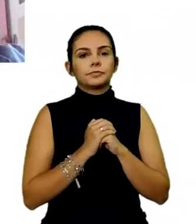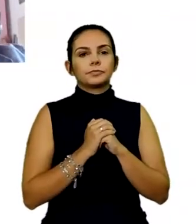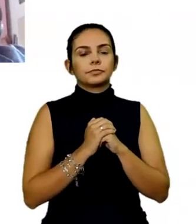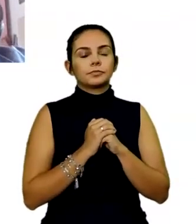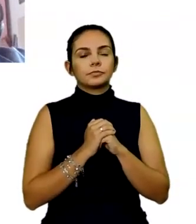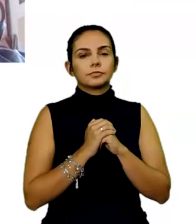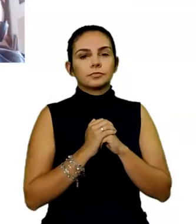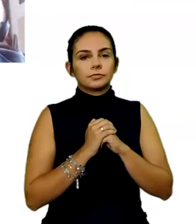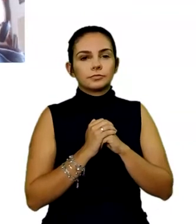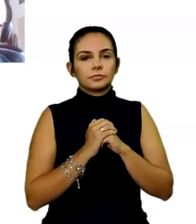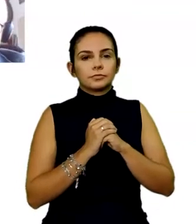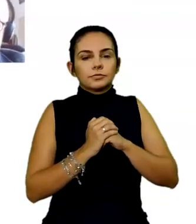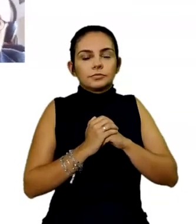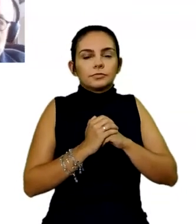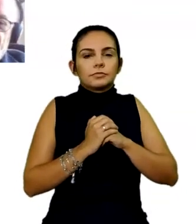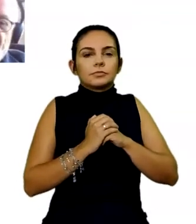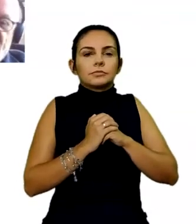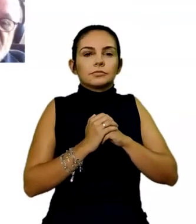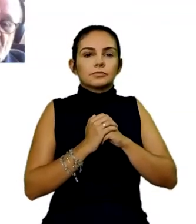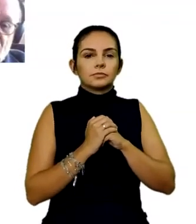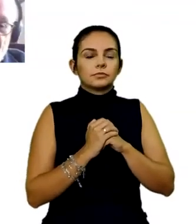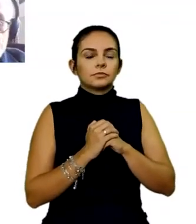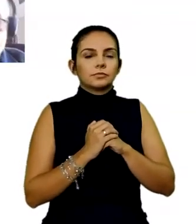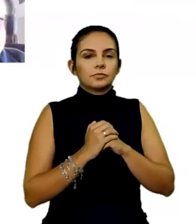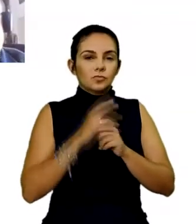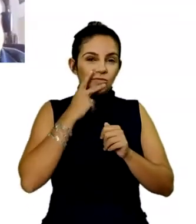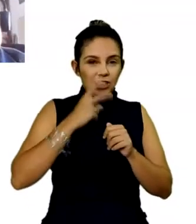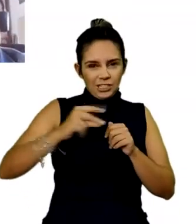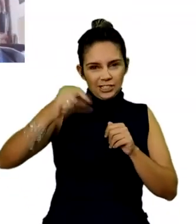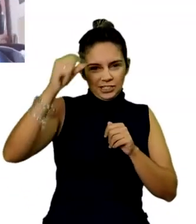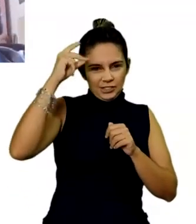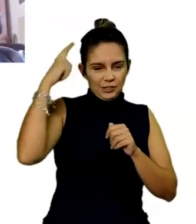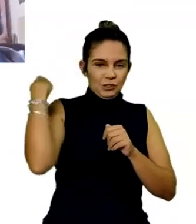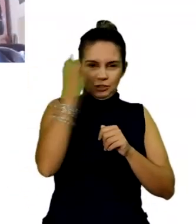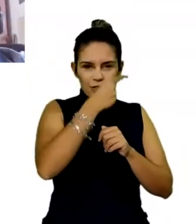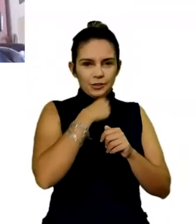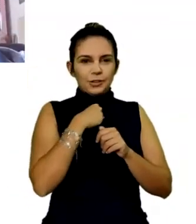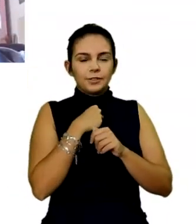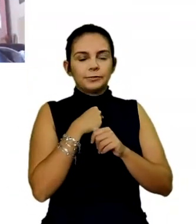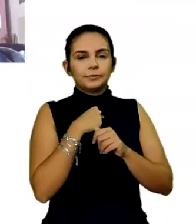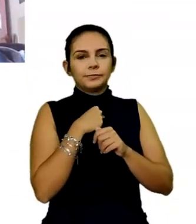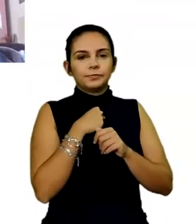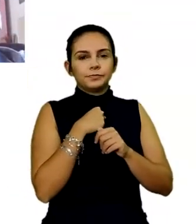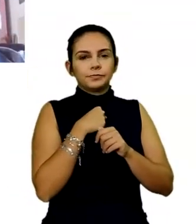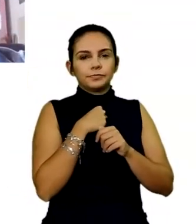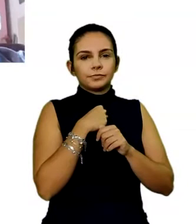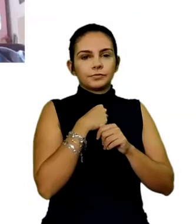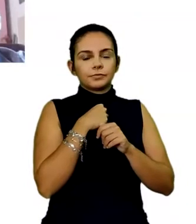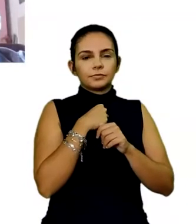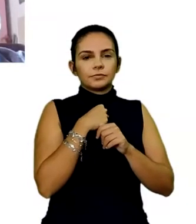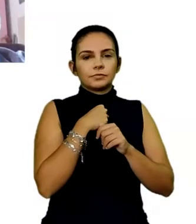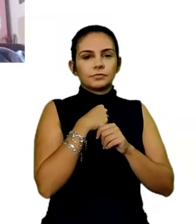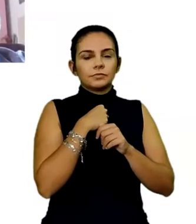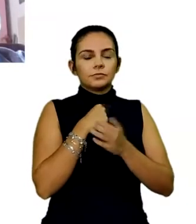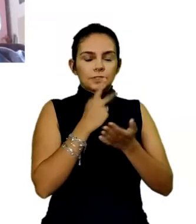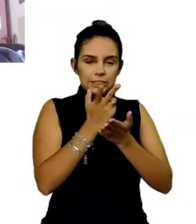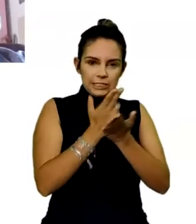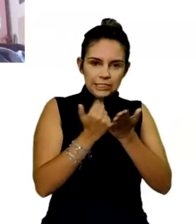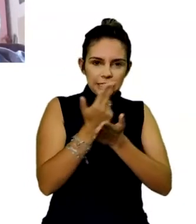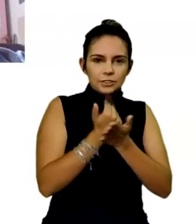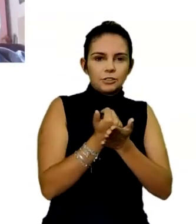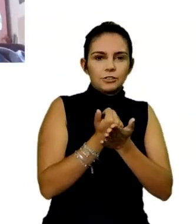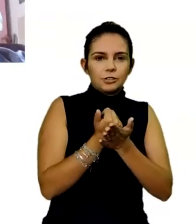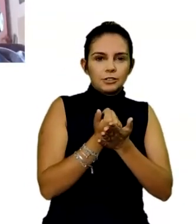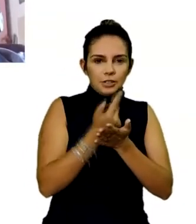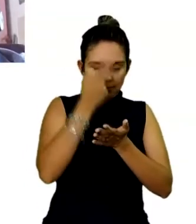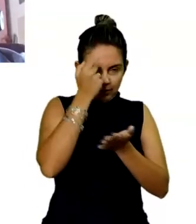Isso é importante, né? Não é? Porque antigamente a gente pegava para levar as ilustrações